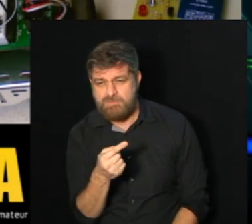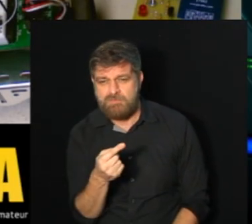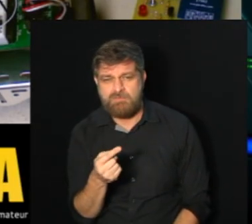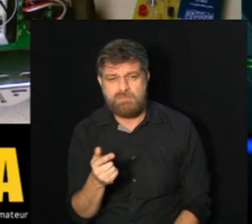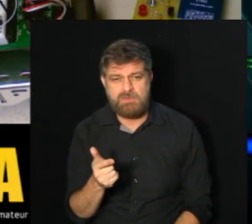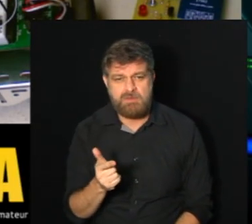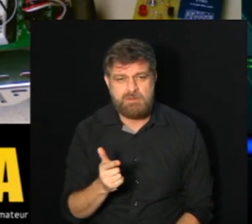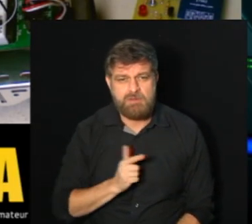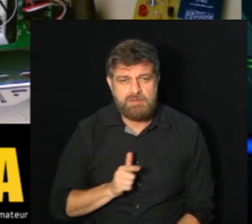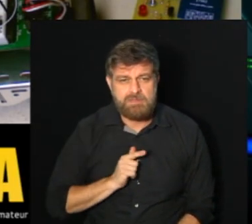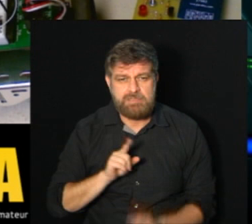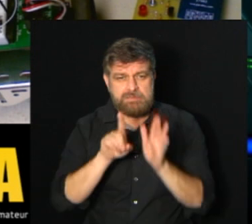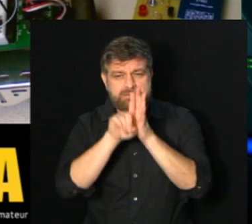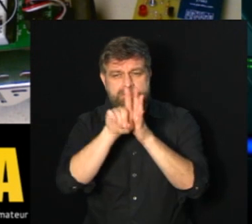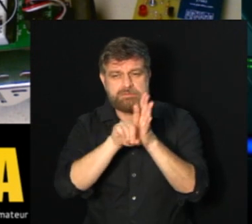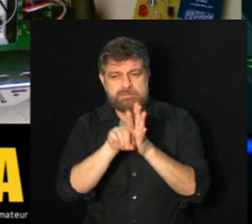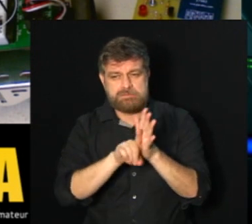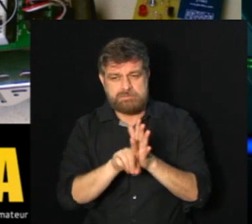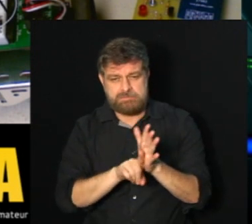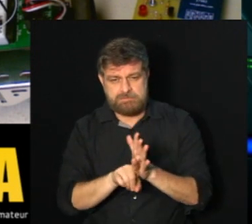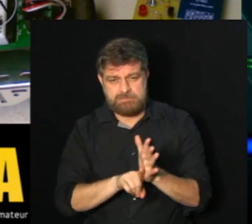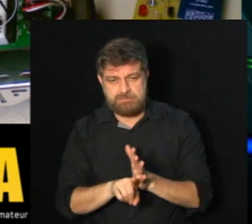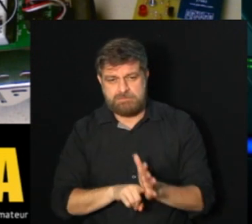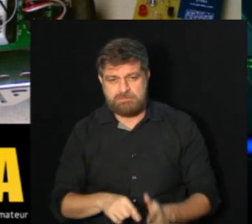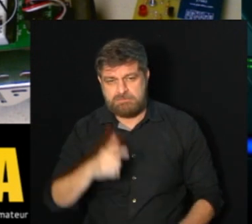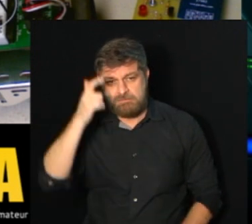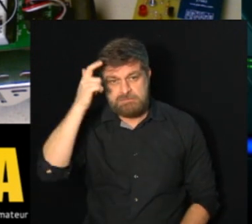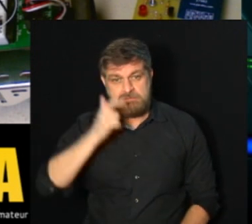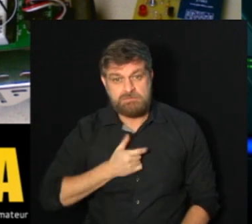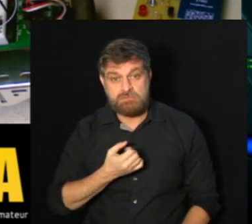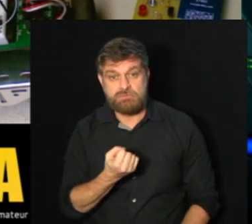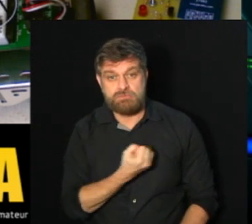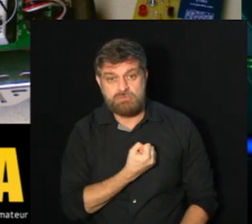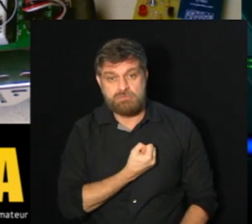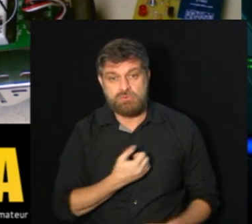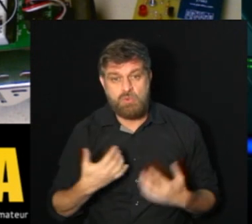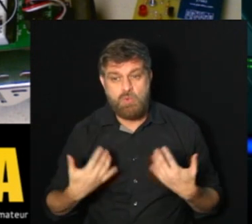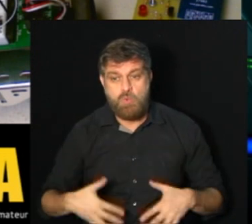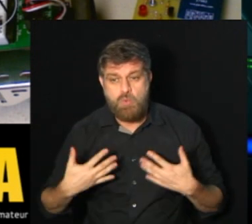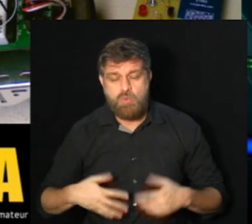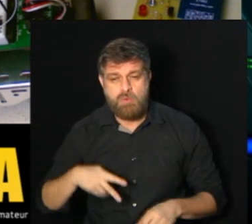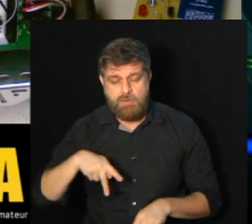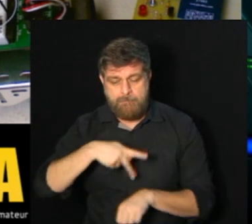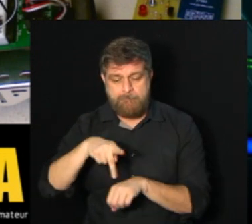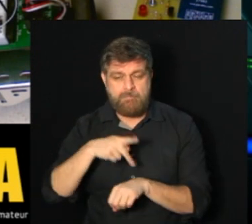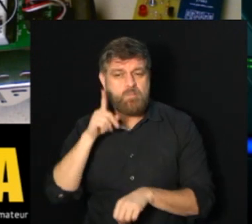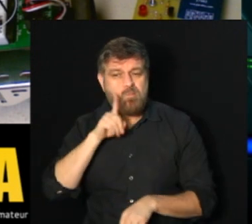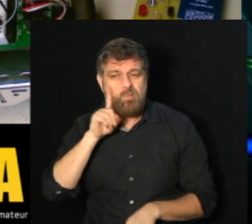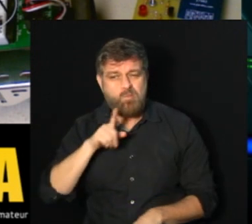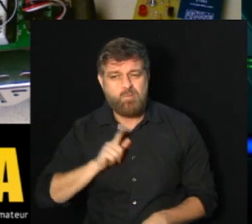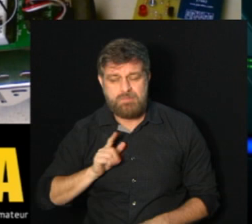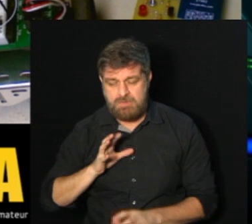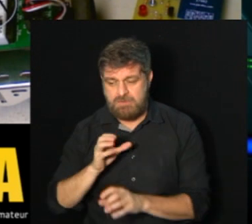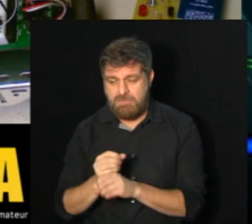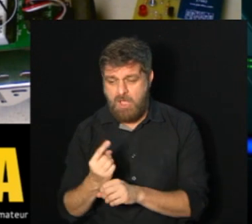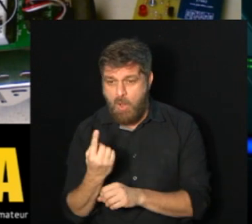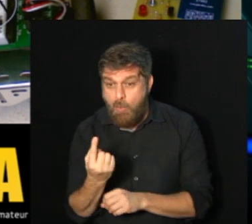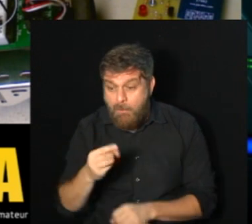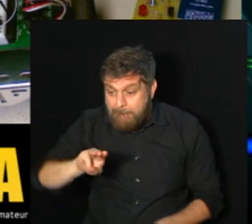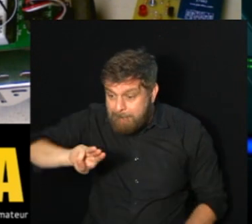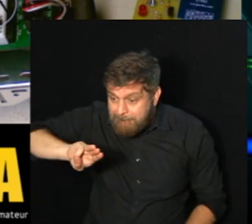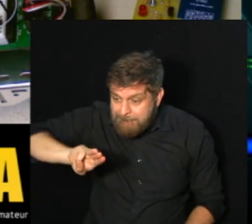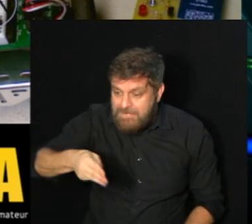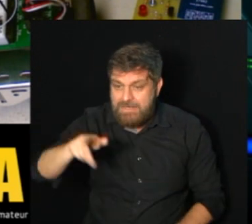até levantar, porque me entusiasmaram esses números. Nos Estados Unidos, nós temos cerca de 1 milhão de radioamadores,